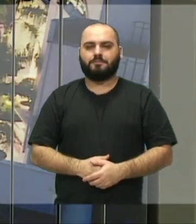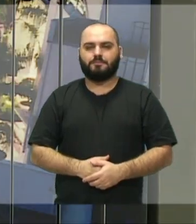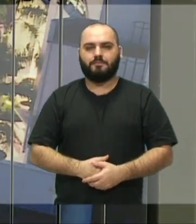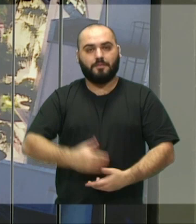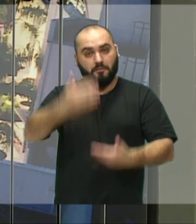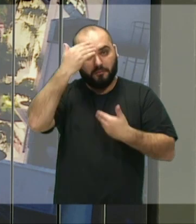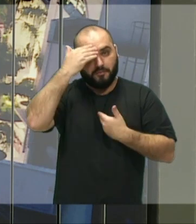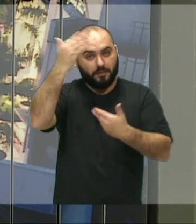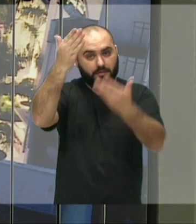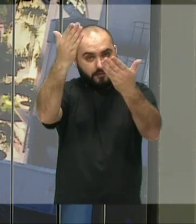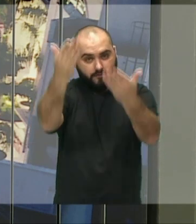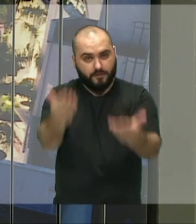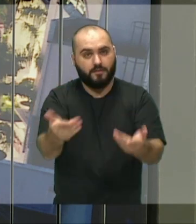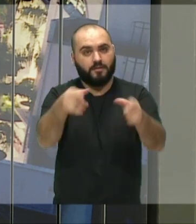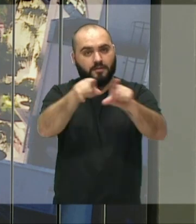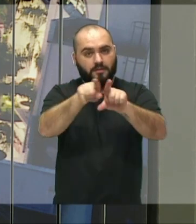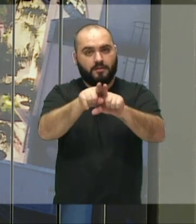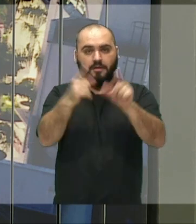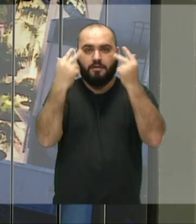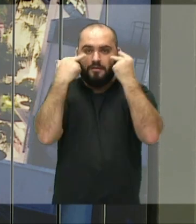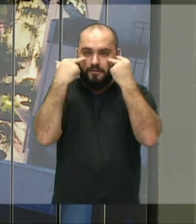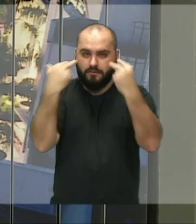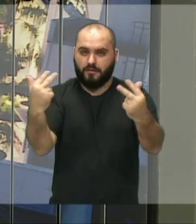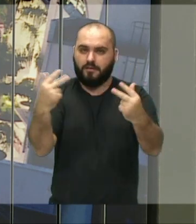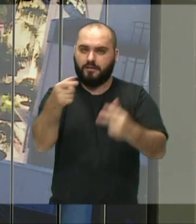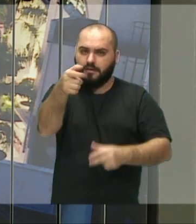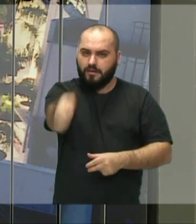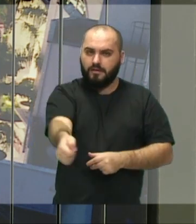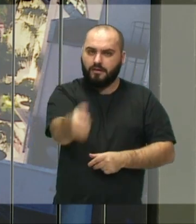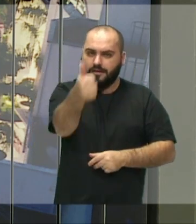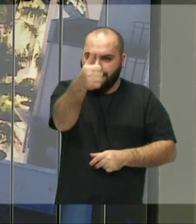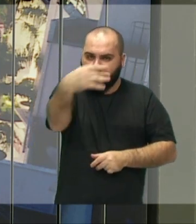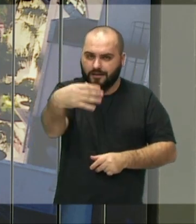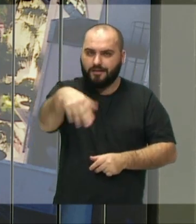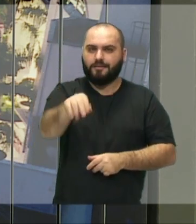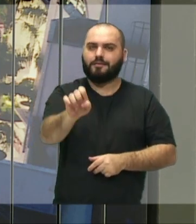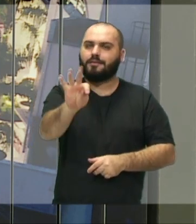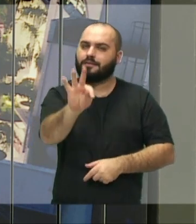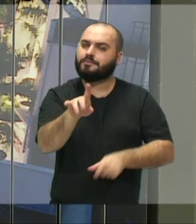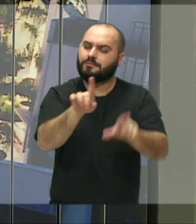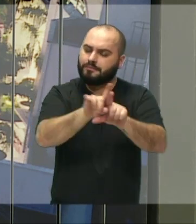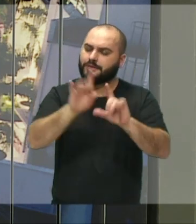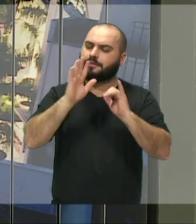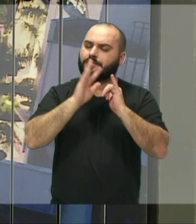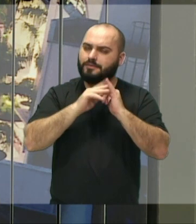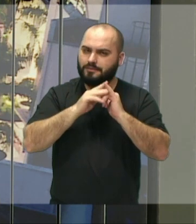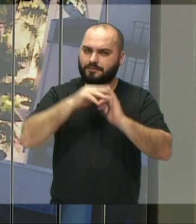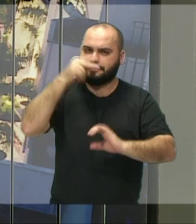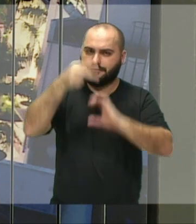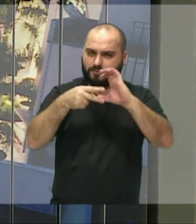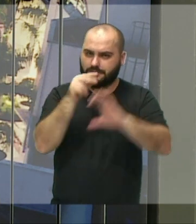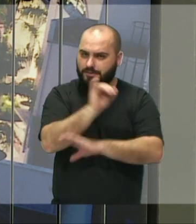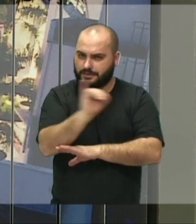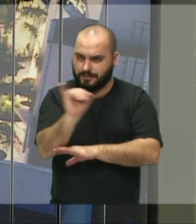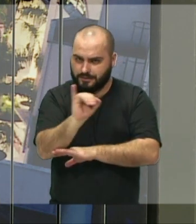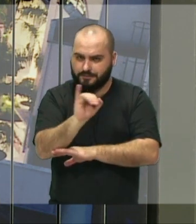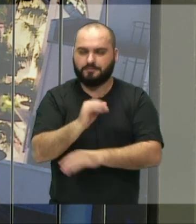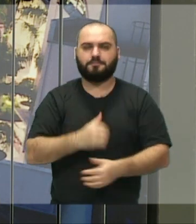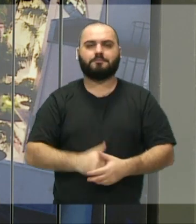obrigada a você também que nos acompanha aqui pelo canal 14 da NET e também pelo YouTube da Câmara de Vereadores